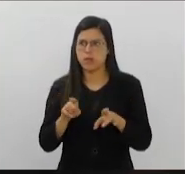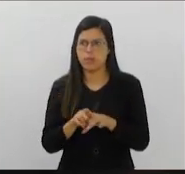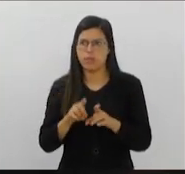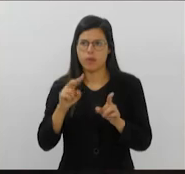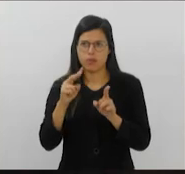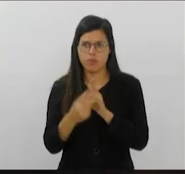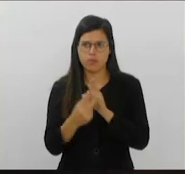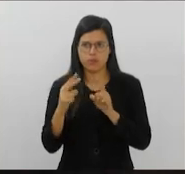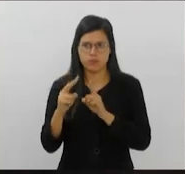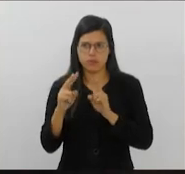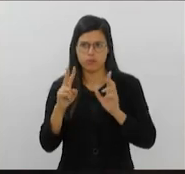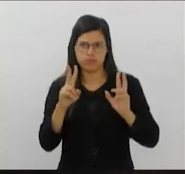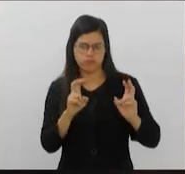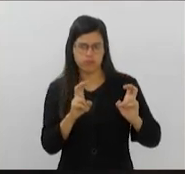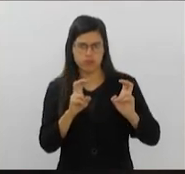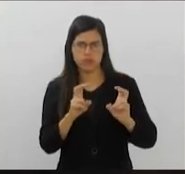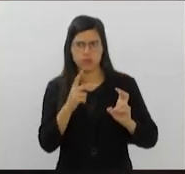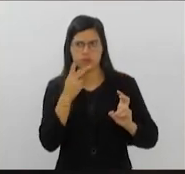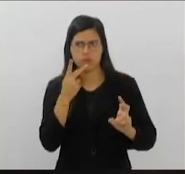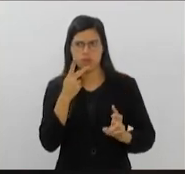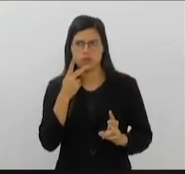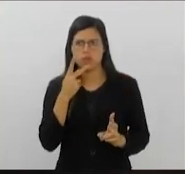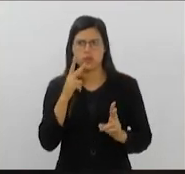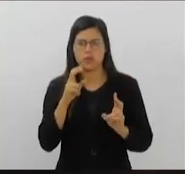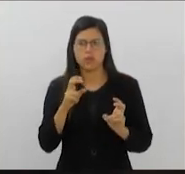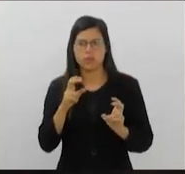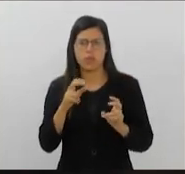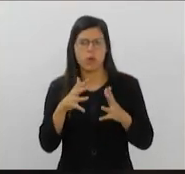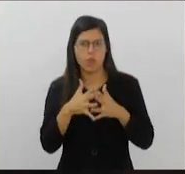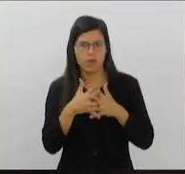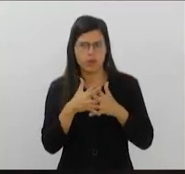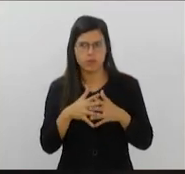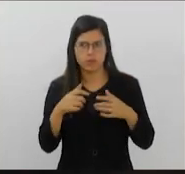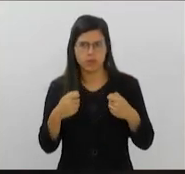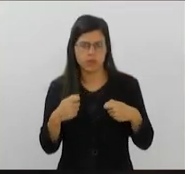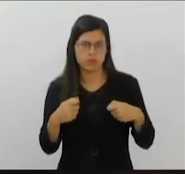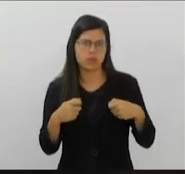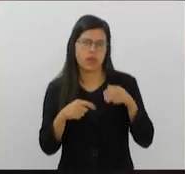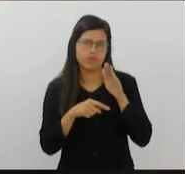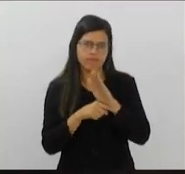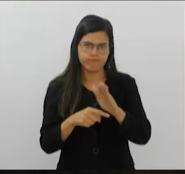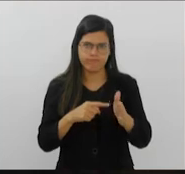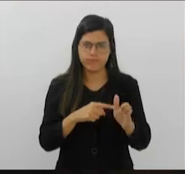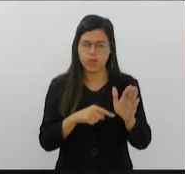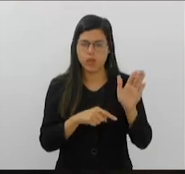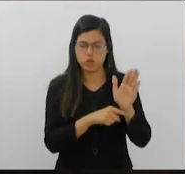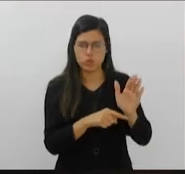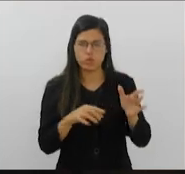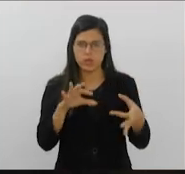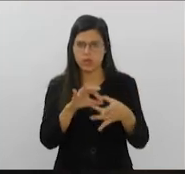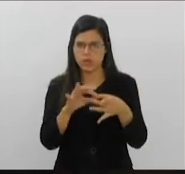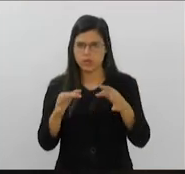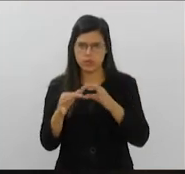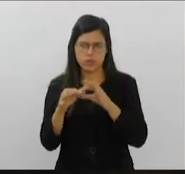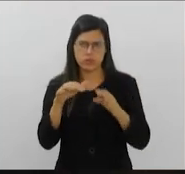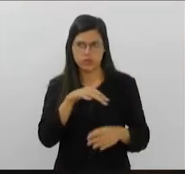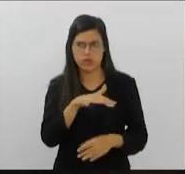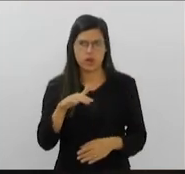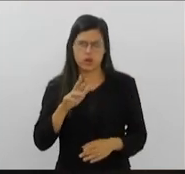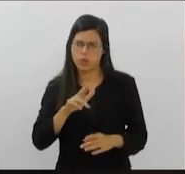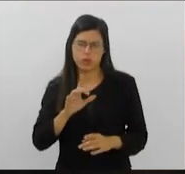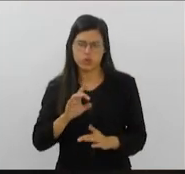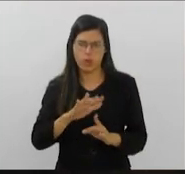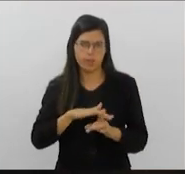geral do tema, mas é isso, dizendo que é um tema muito complexo, que precisa da colaboração de diferentes setores, não somente da área de meio ambiente,